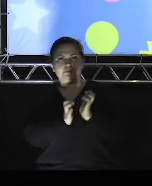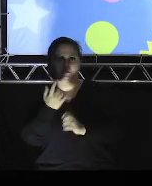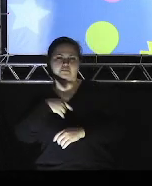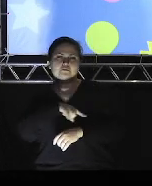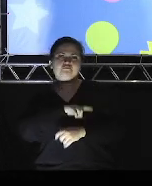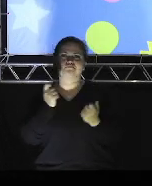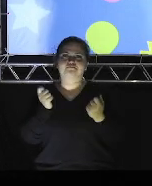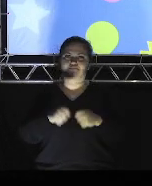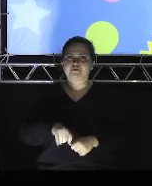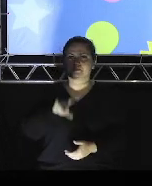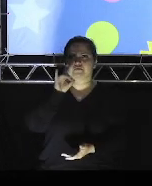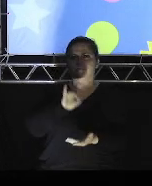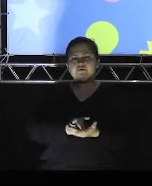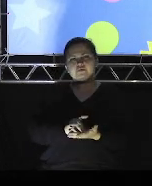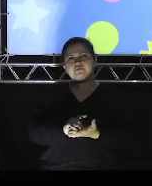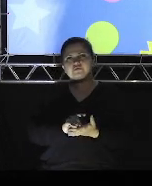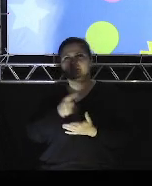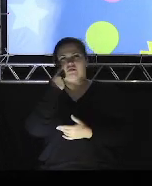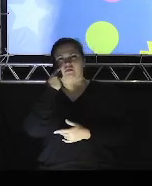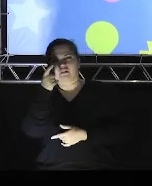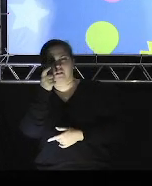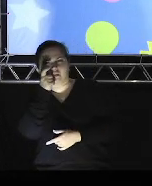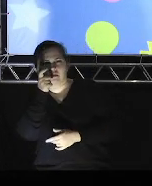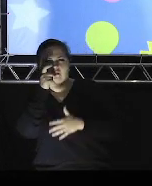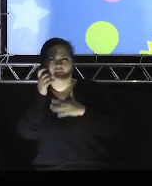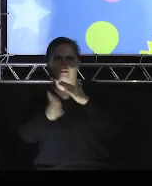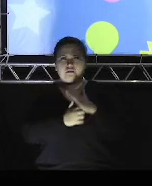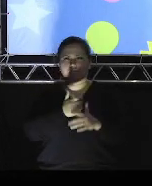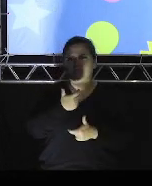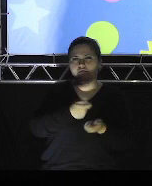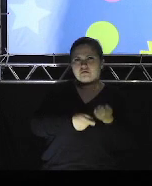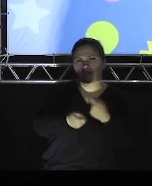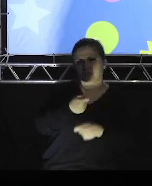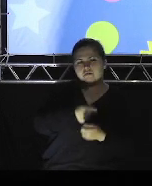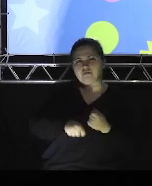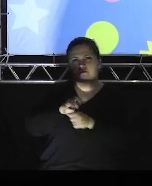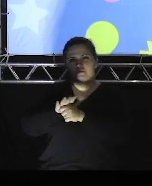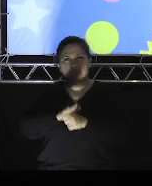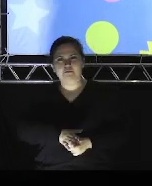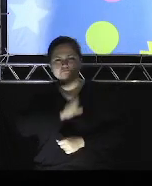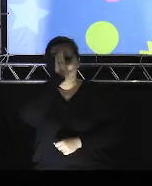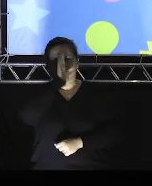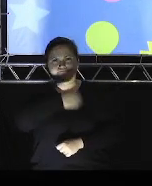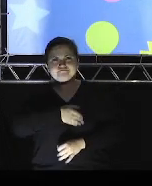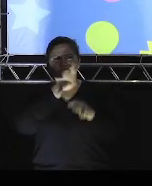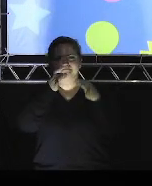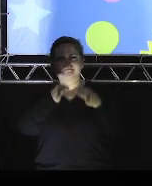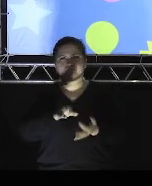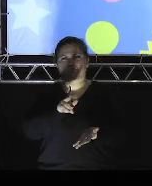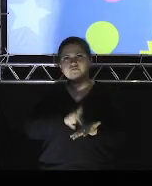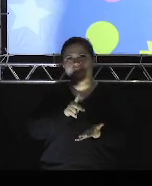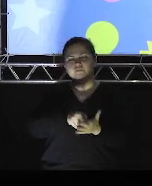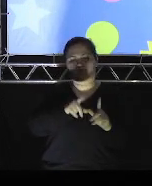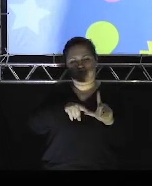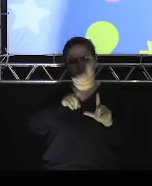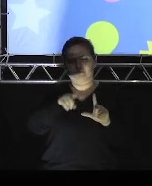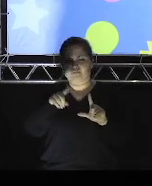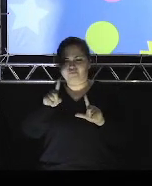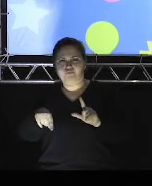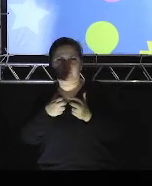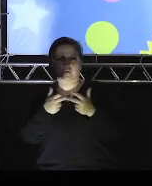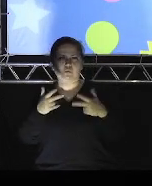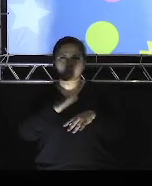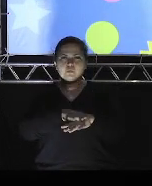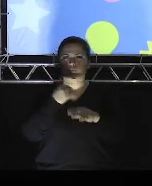estar realmente conectado com o negócio. A gente precisa estar impactando de verdade os indicadores, as coisas